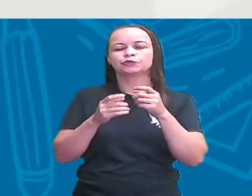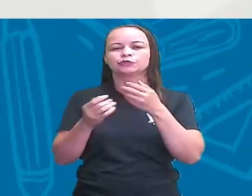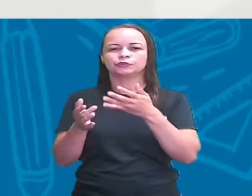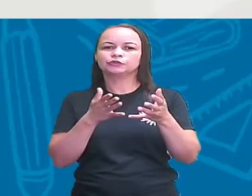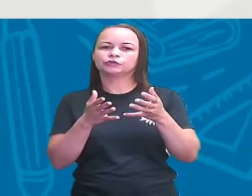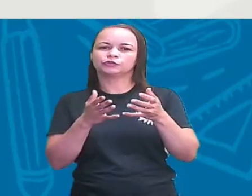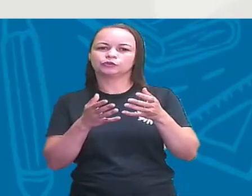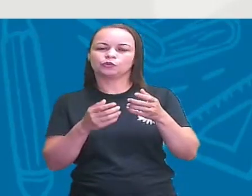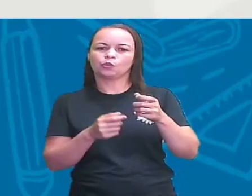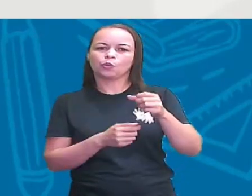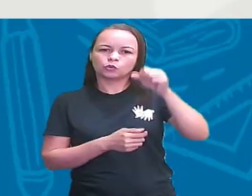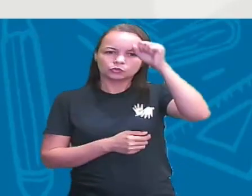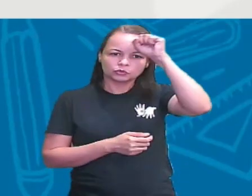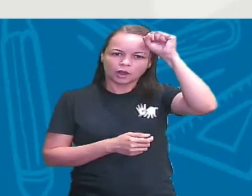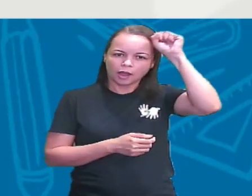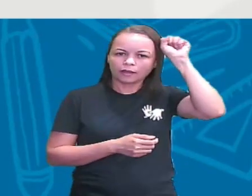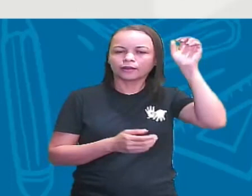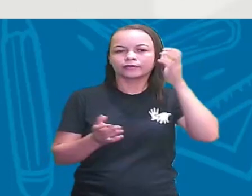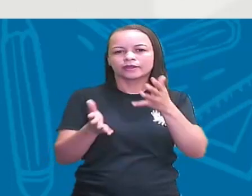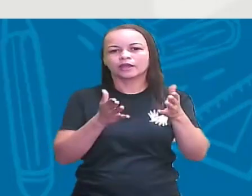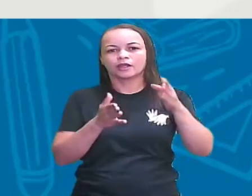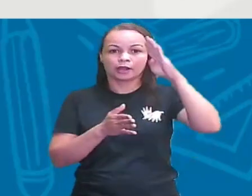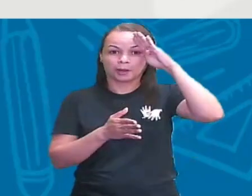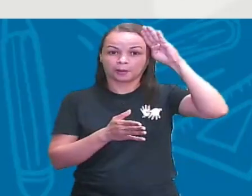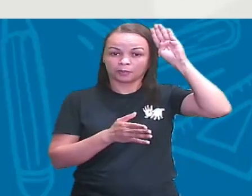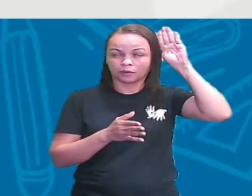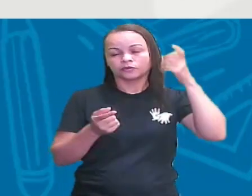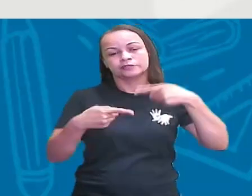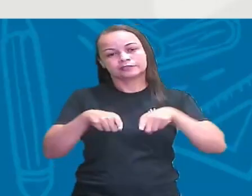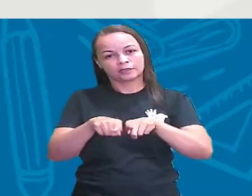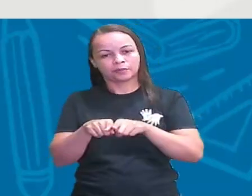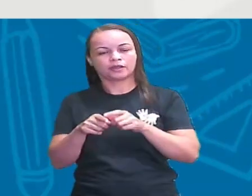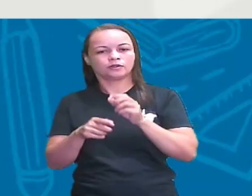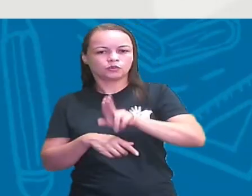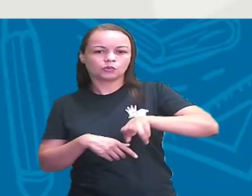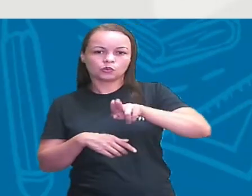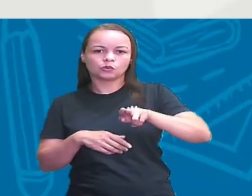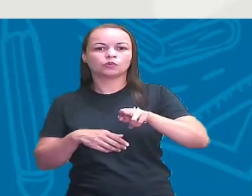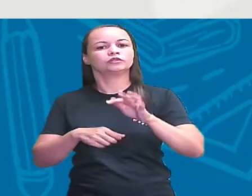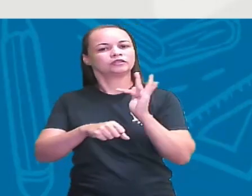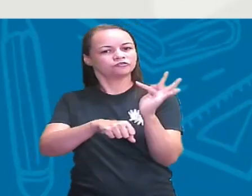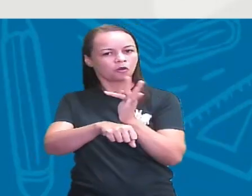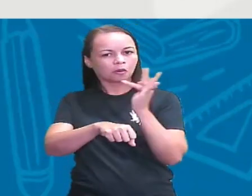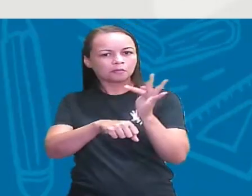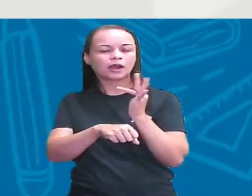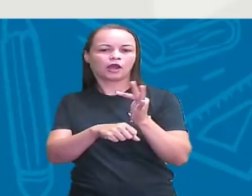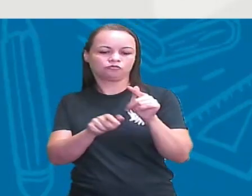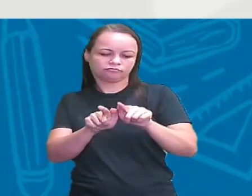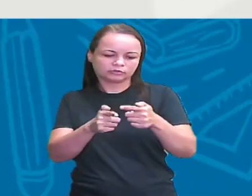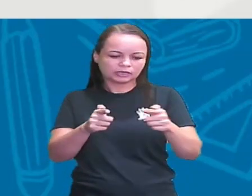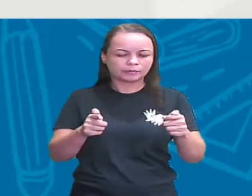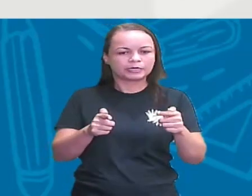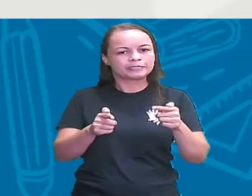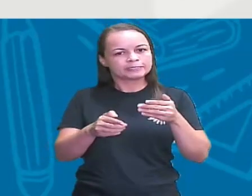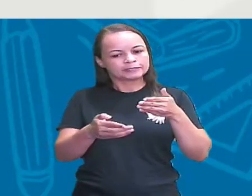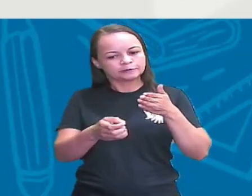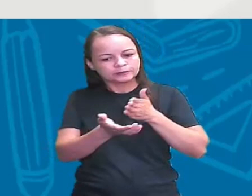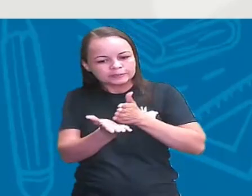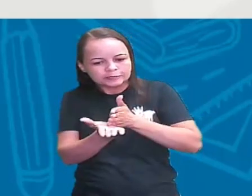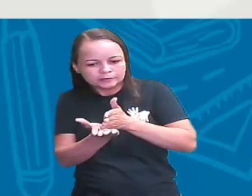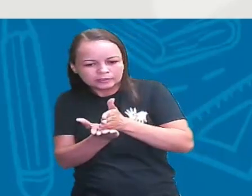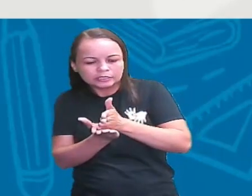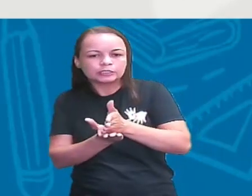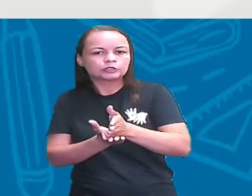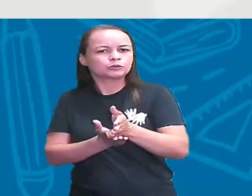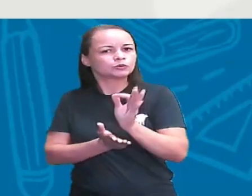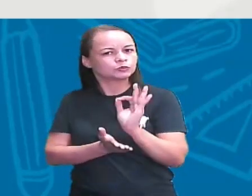linguagem formal, aquela que se preocupa com a norma padrão e suas regras gramaticais, seguindo-as